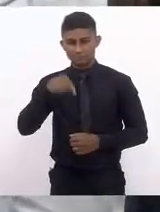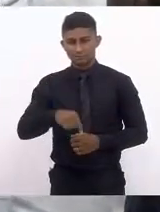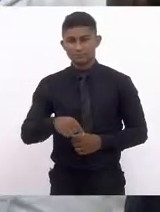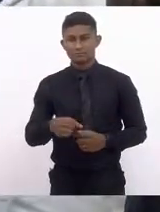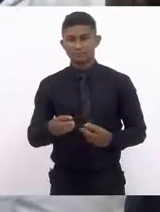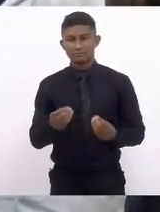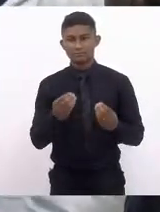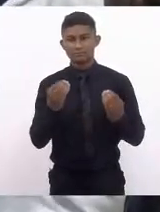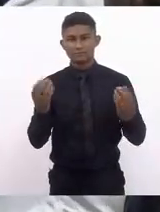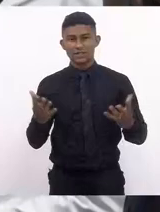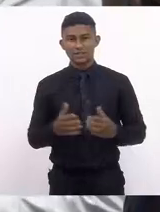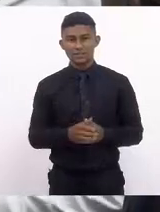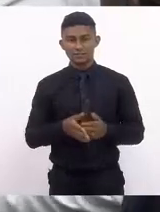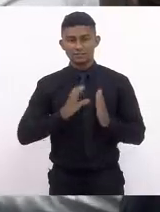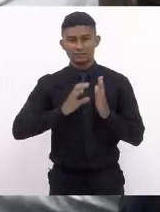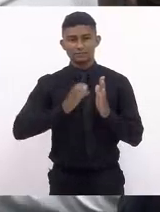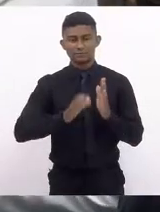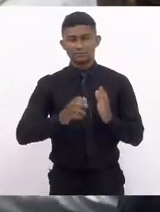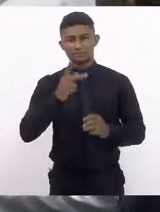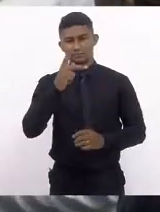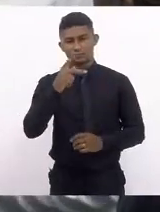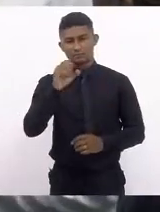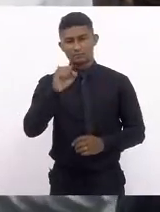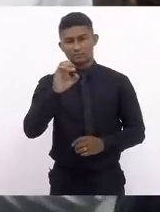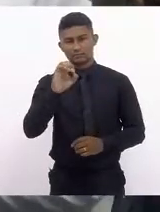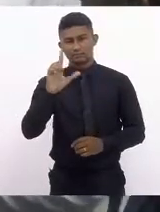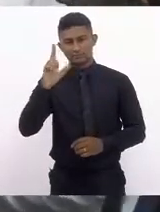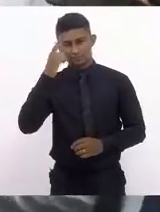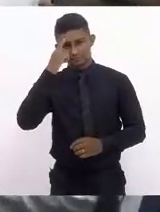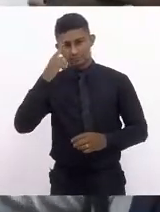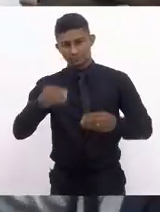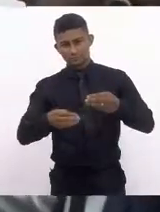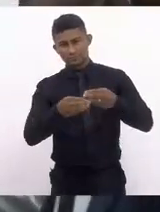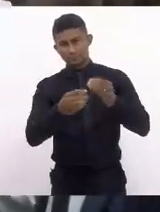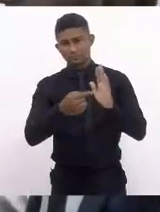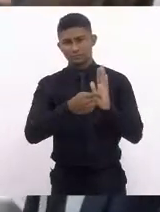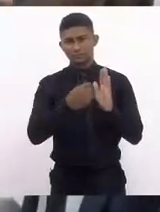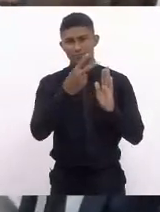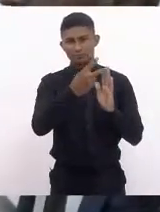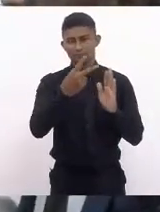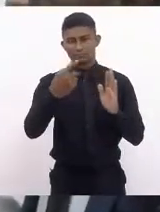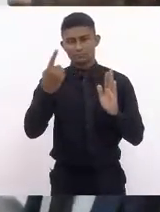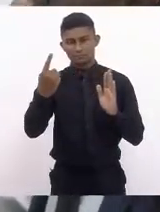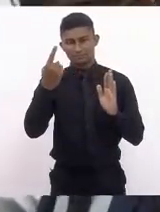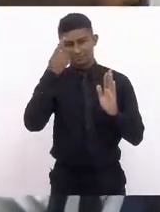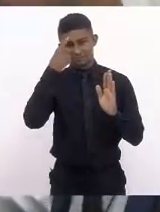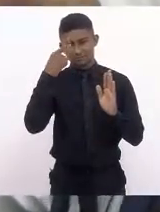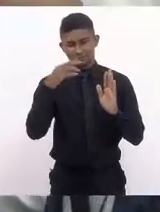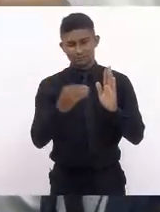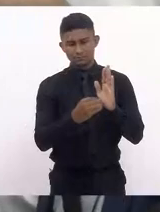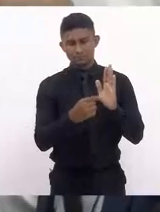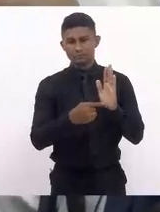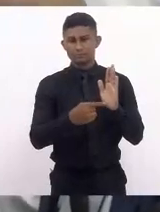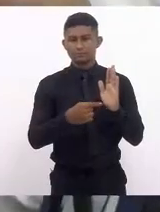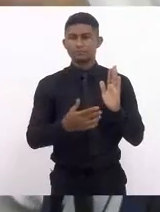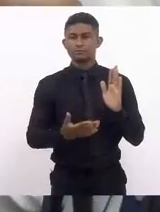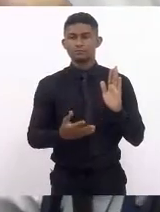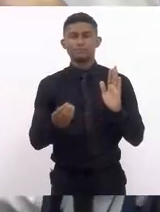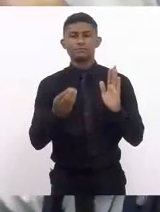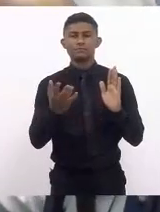formalizar que nós da bancada do PSOL que apresentamos uma Emenda emenda 221 tava destacada